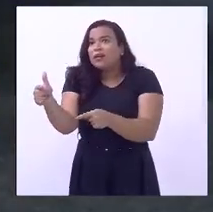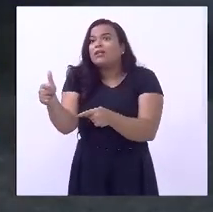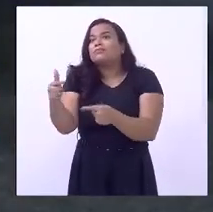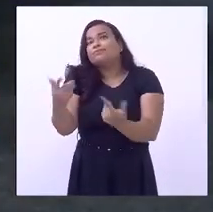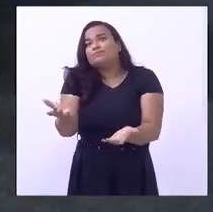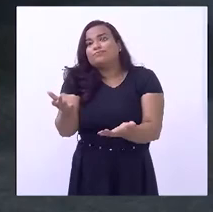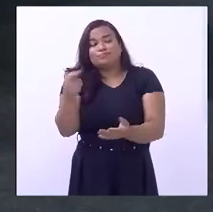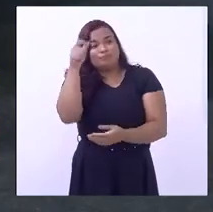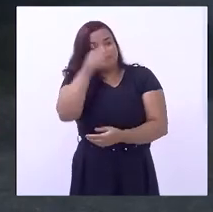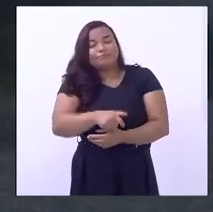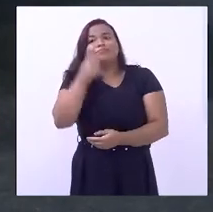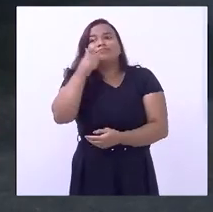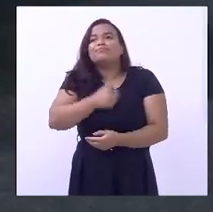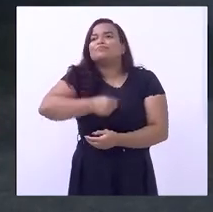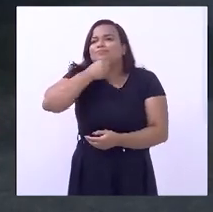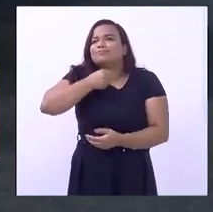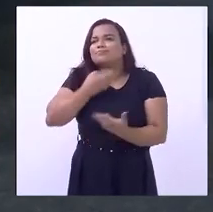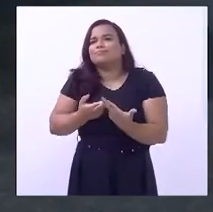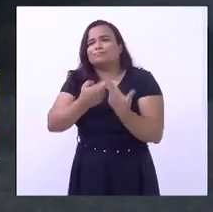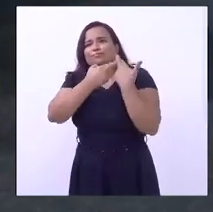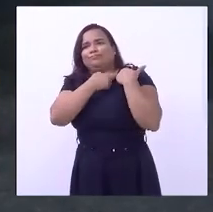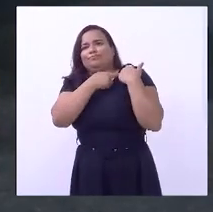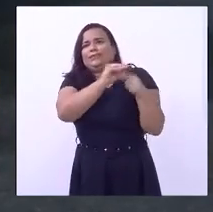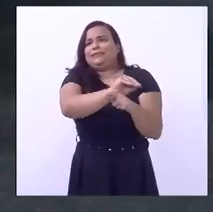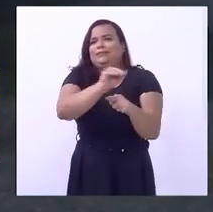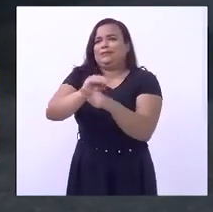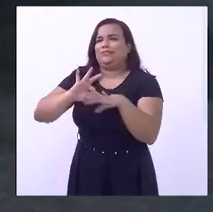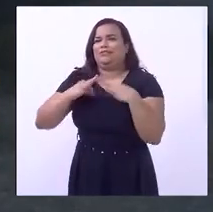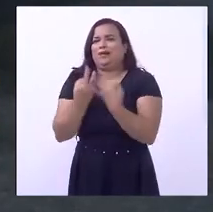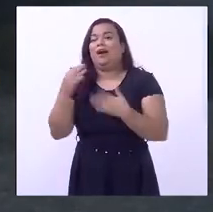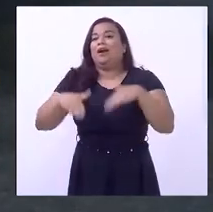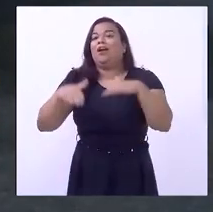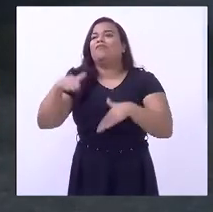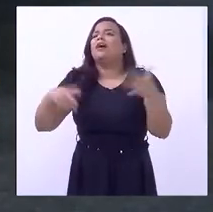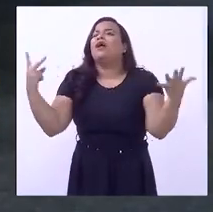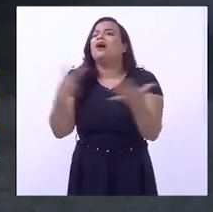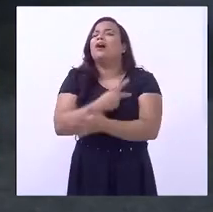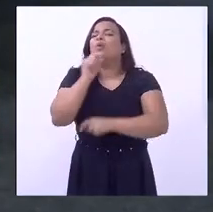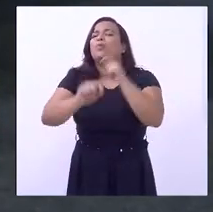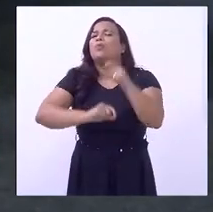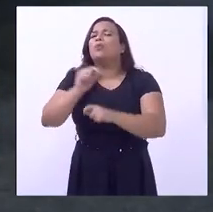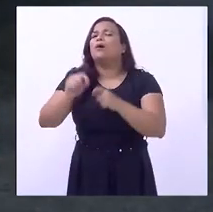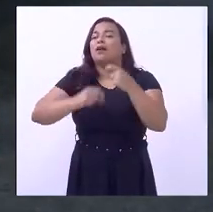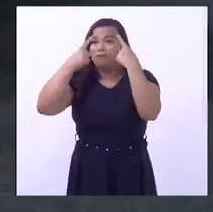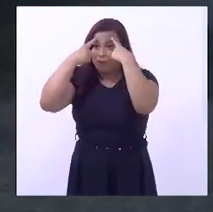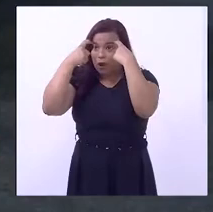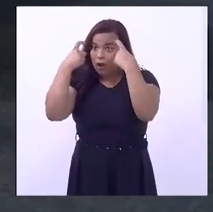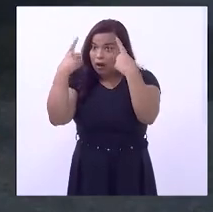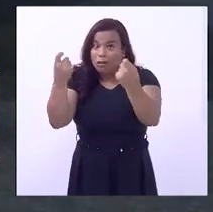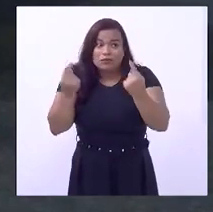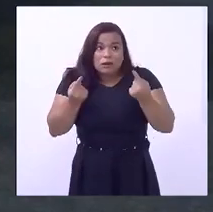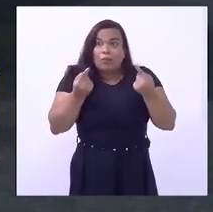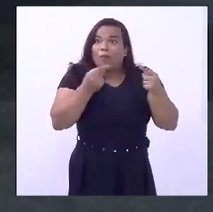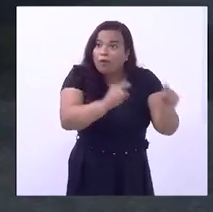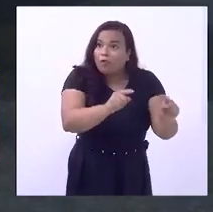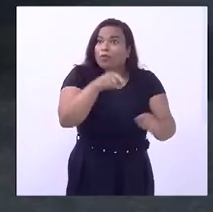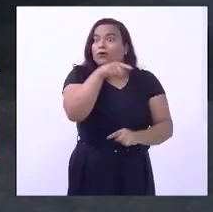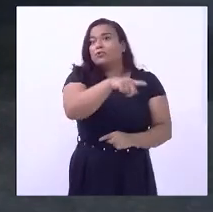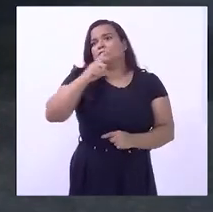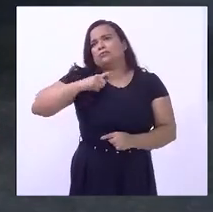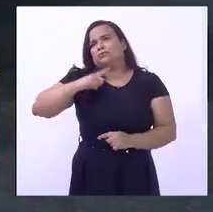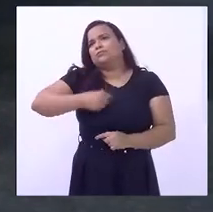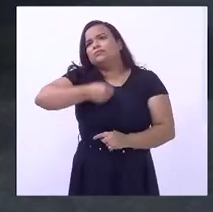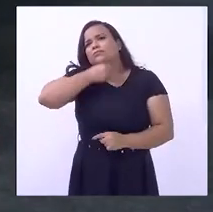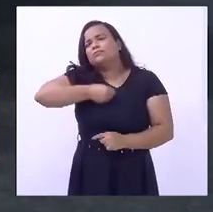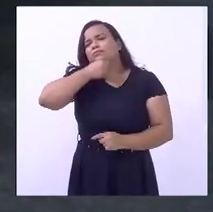de sustentar essa família. E a maioria das vezes tem acontecido violência contra essas mulheres